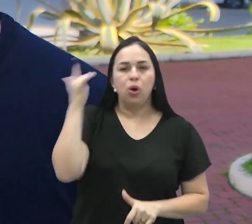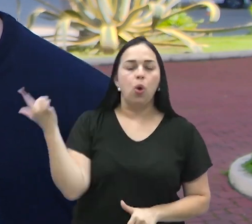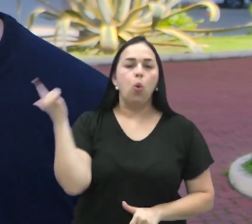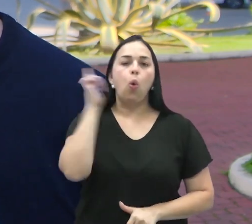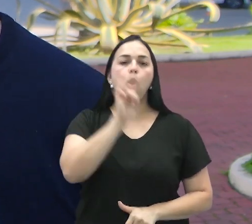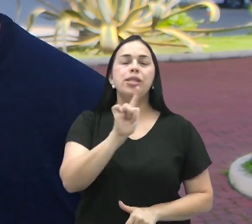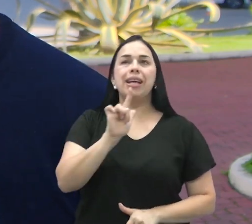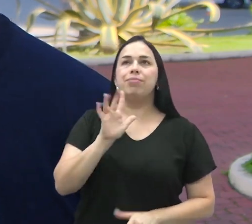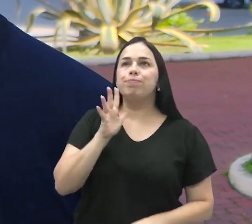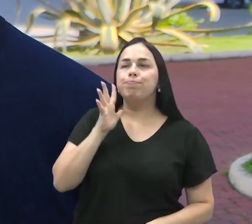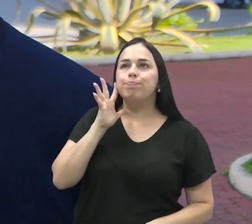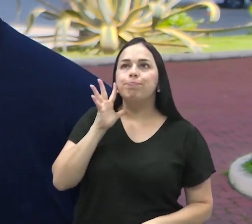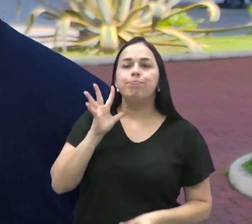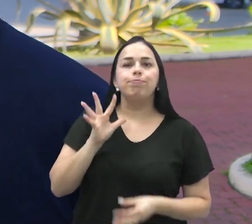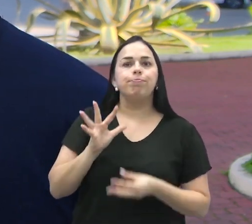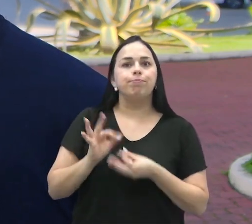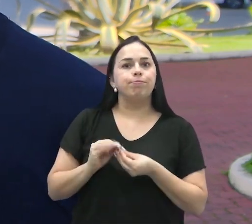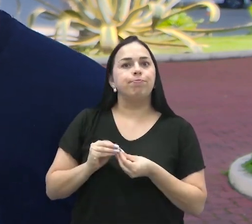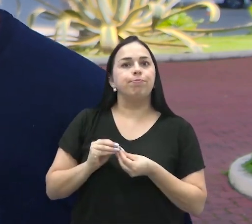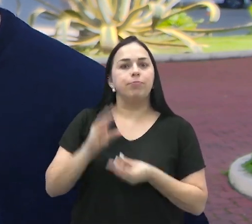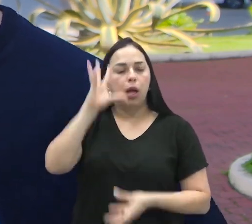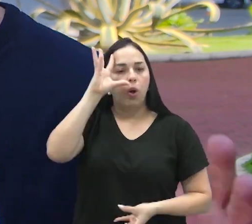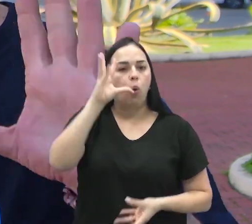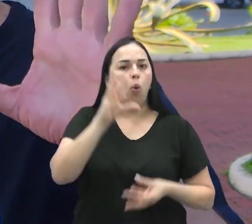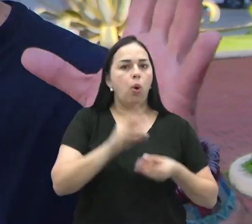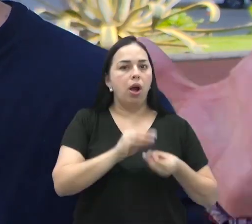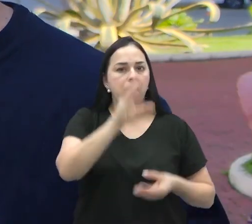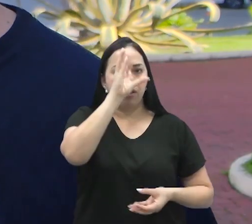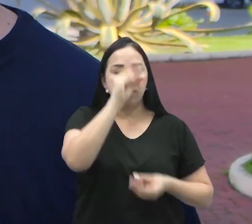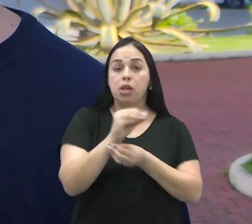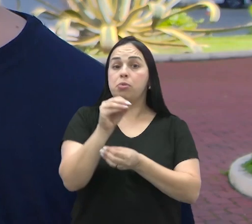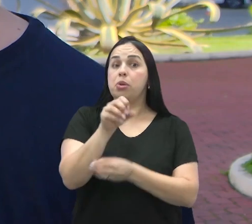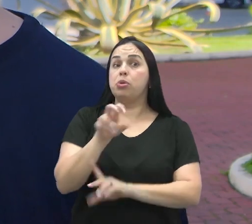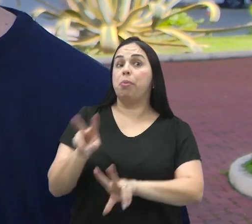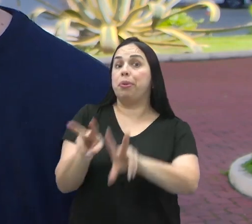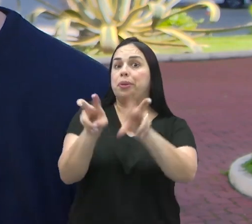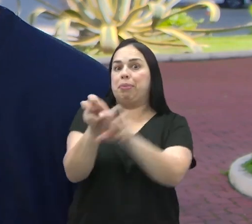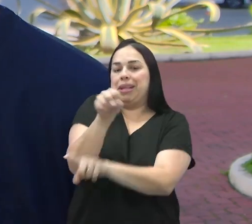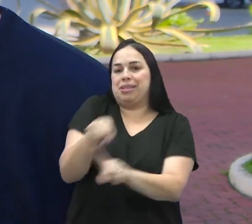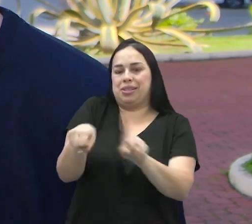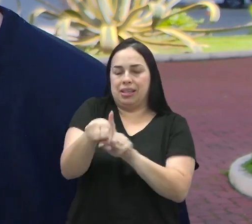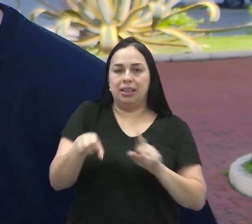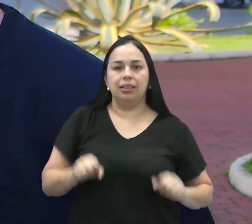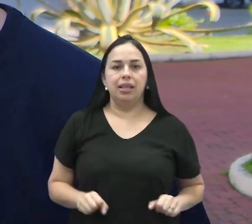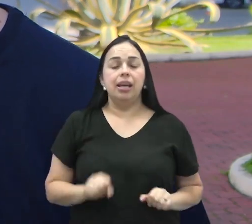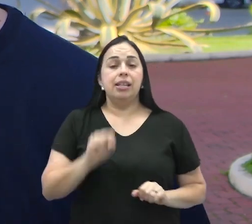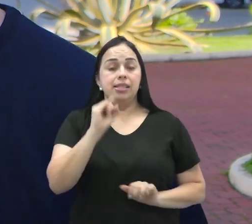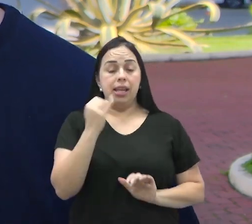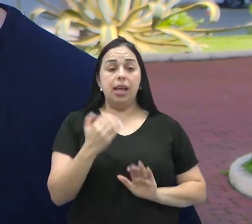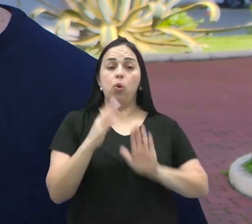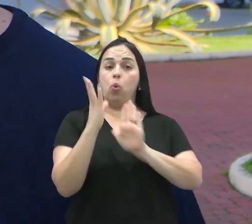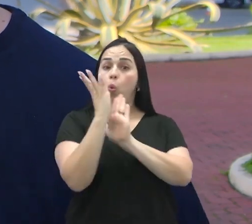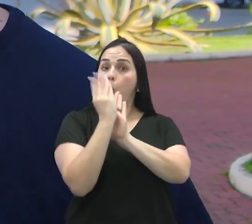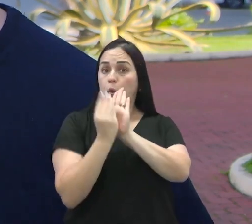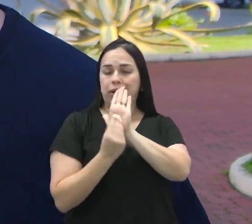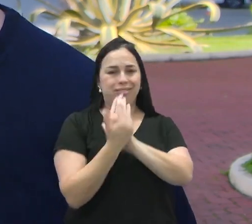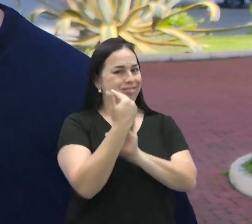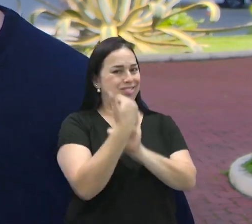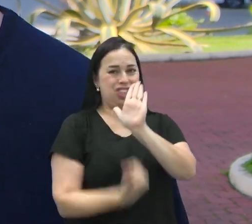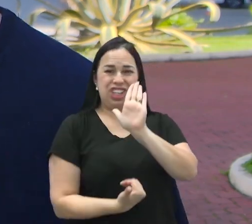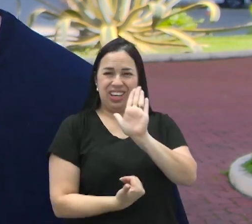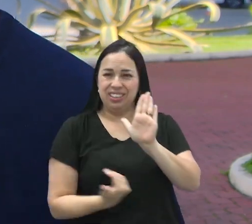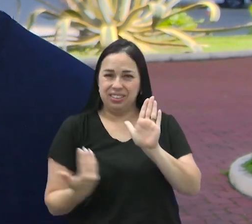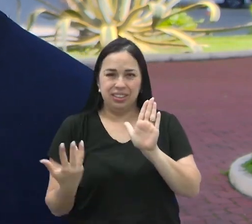as pessoas tenham um pensamento mais totalizante e sistêmico sobre a sociedade em que vivem, tá? Quando você